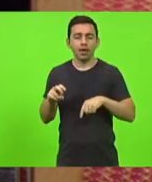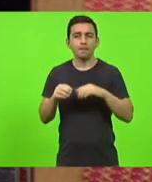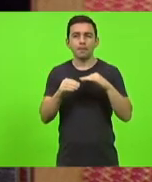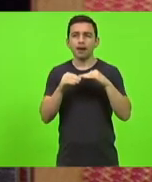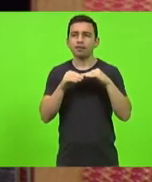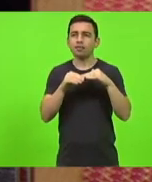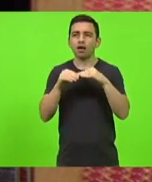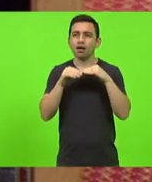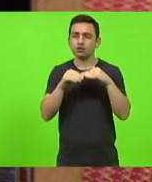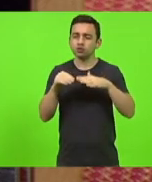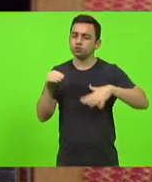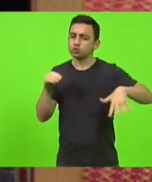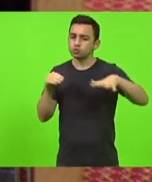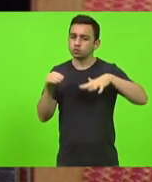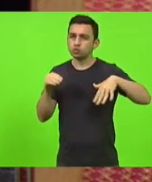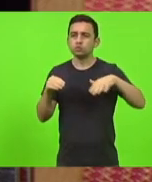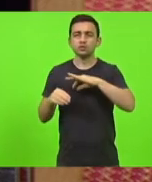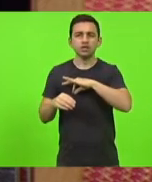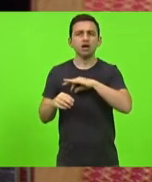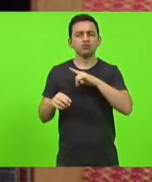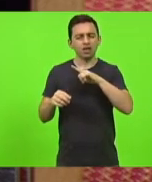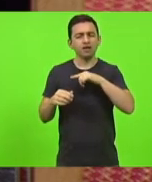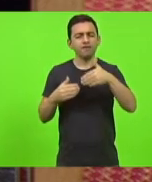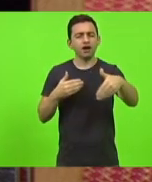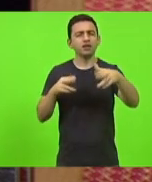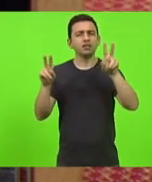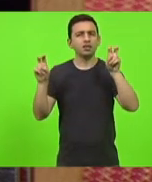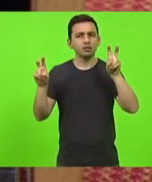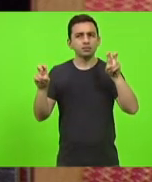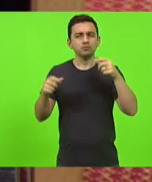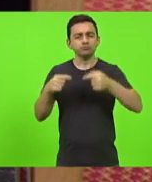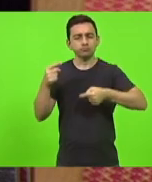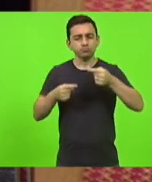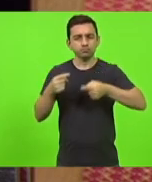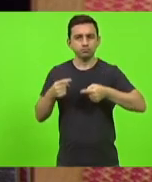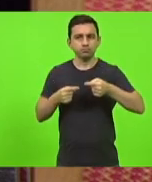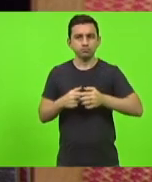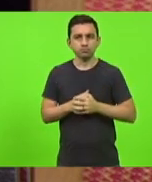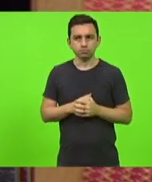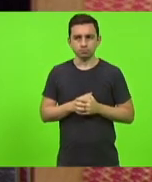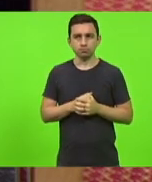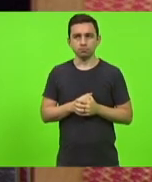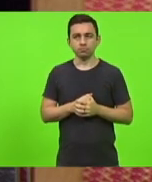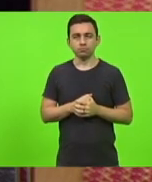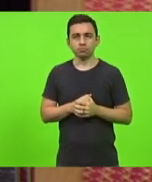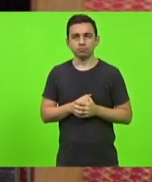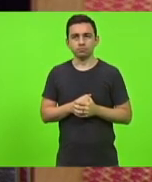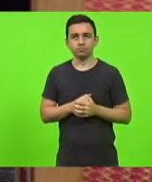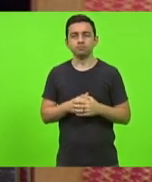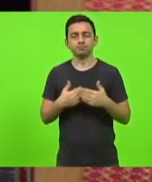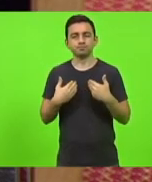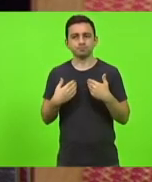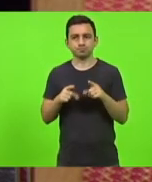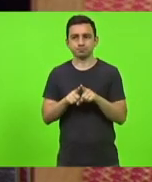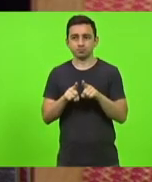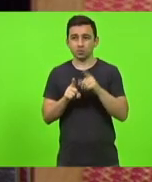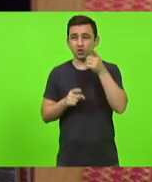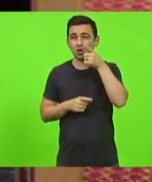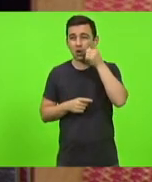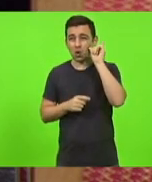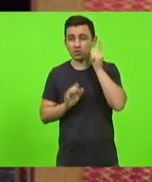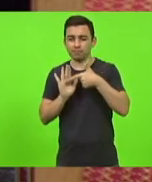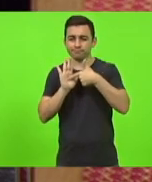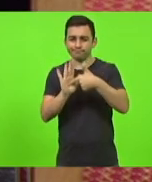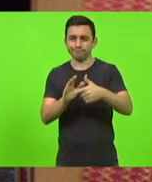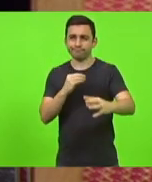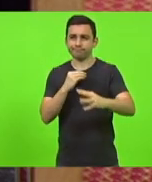paridade, e temos outras questões a debater. Eu, inclusive, ontem apresentei uma